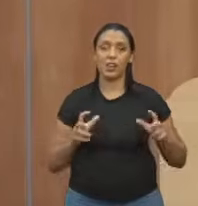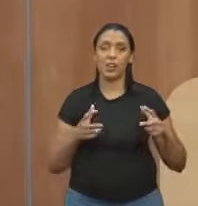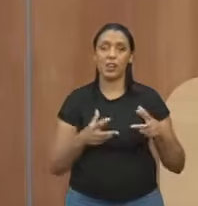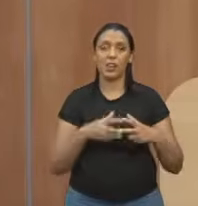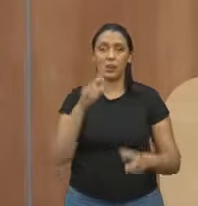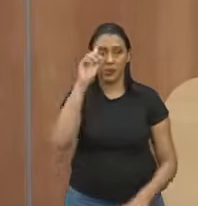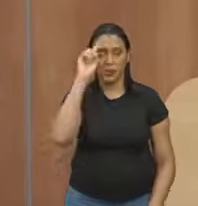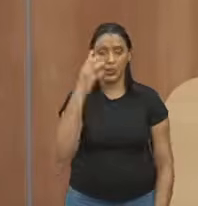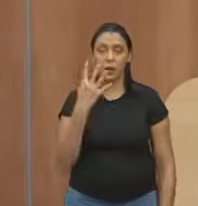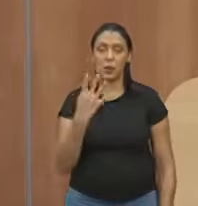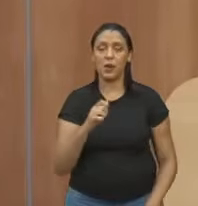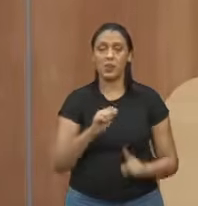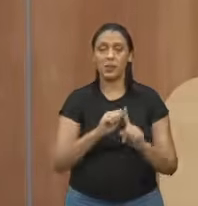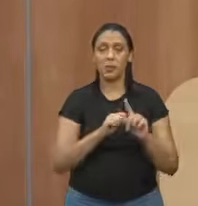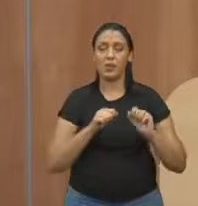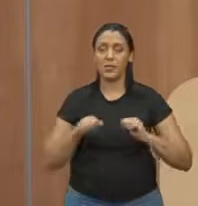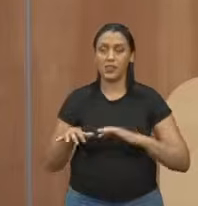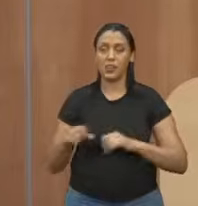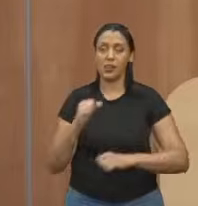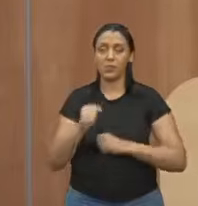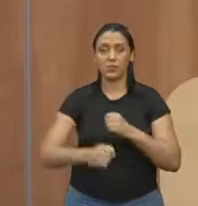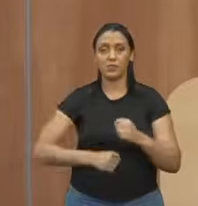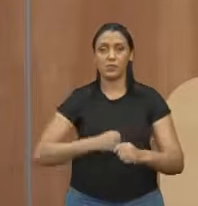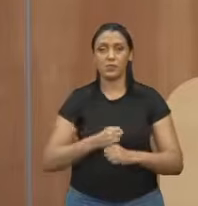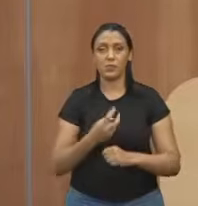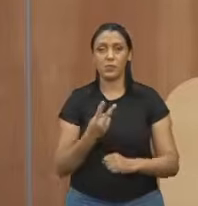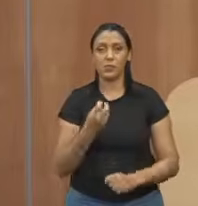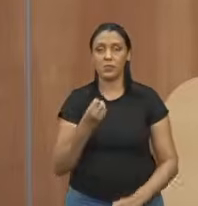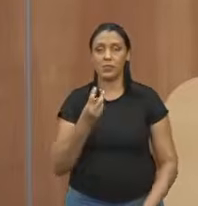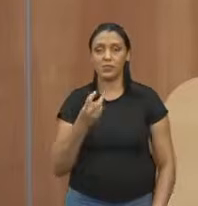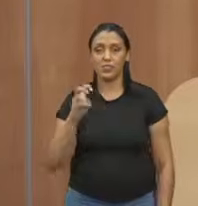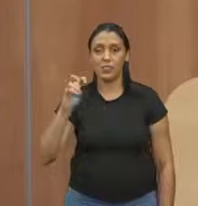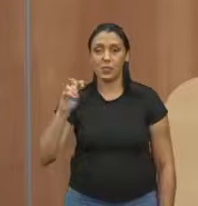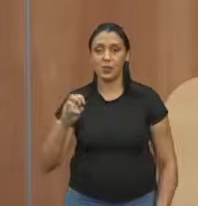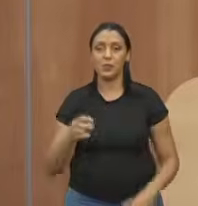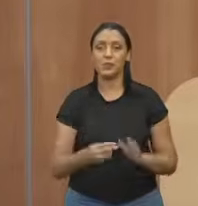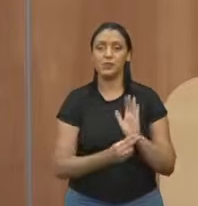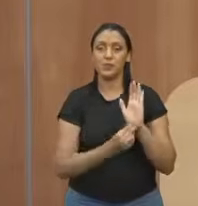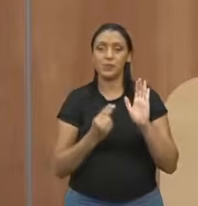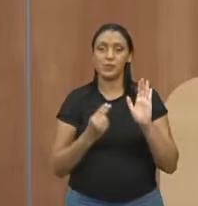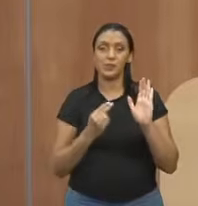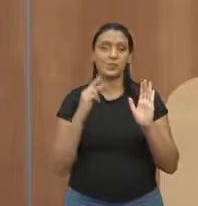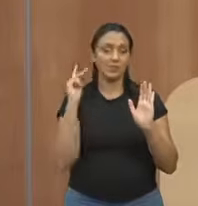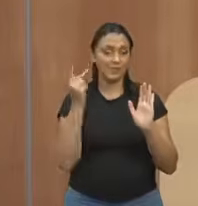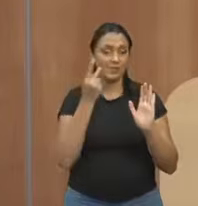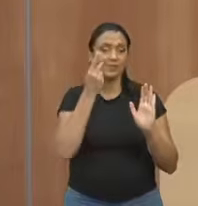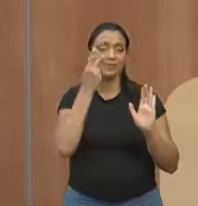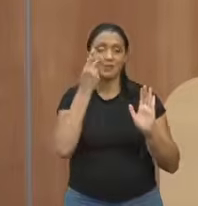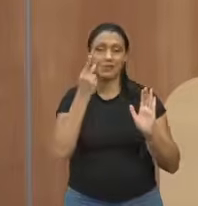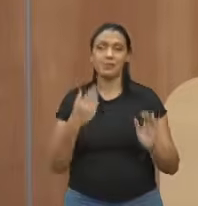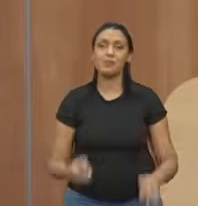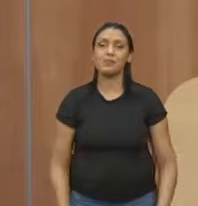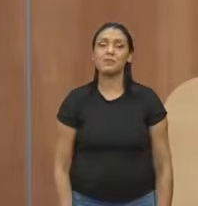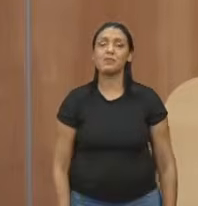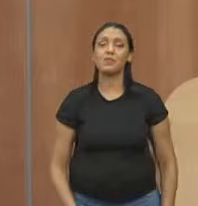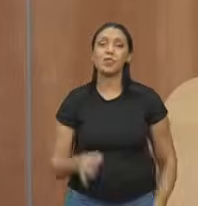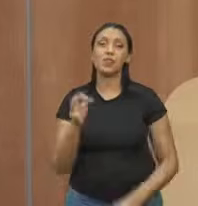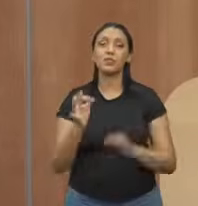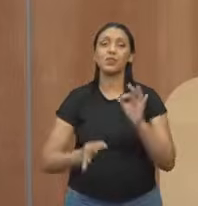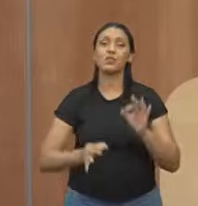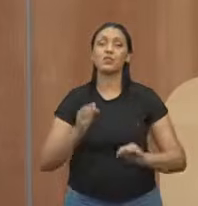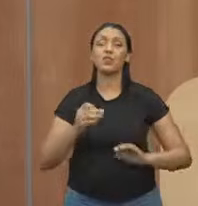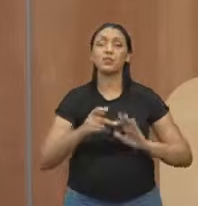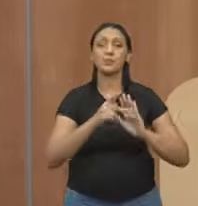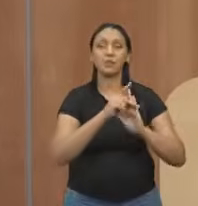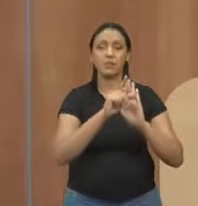setembro de 2025. Autoria, vereador Paulinho dos Condutores. Justificativa do projeto. O